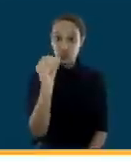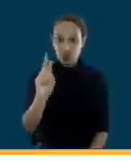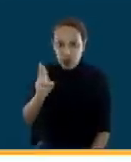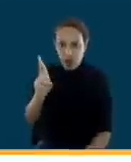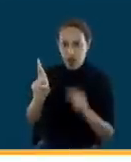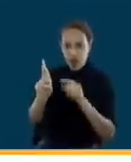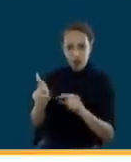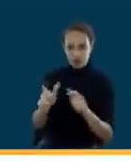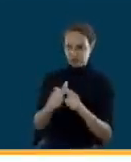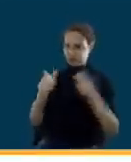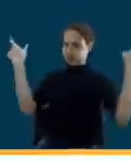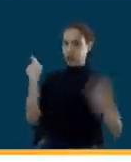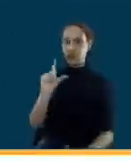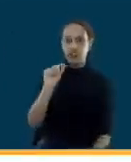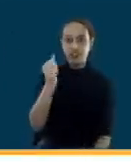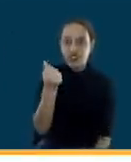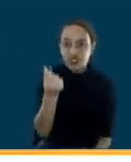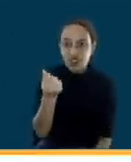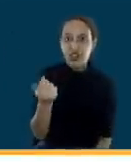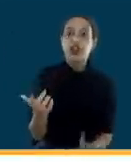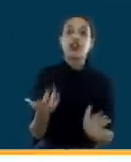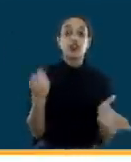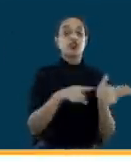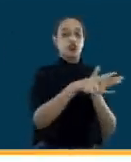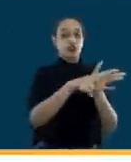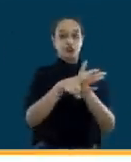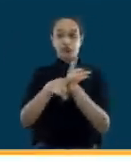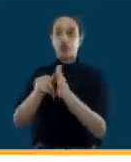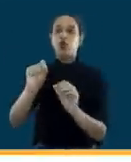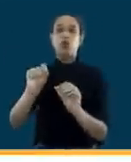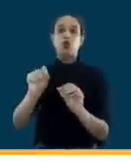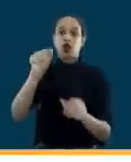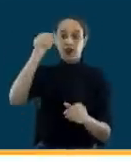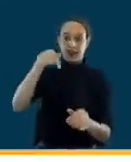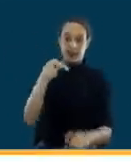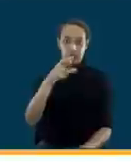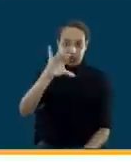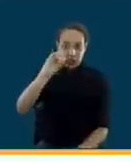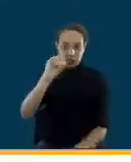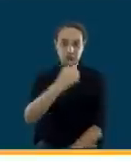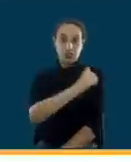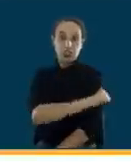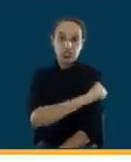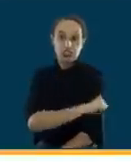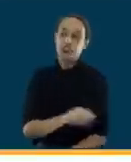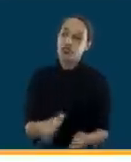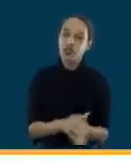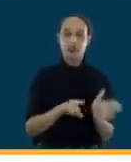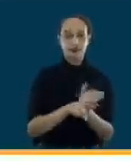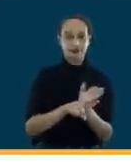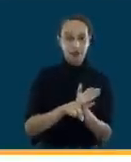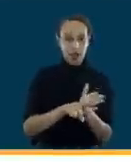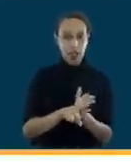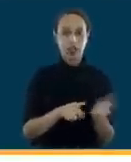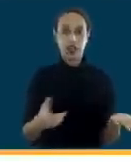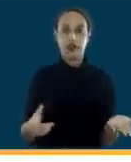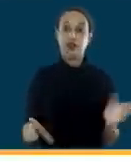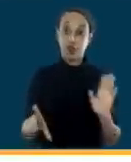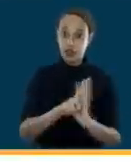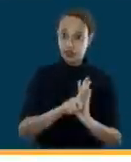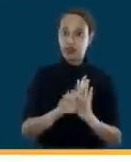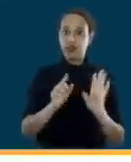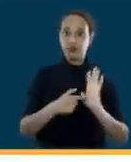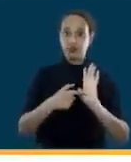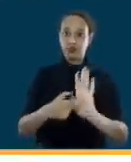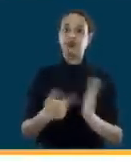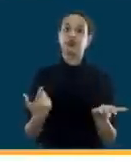o levantamento feito pelo Estado do Rio de Janeiro. O Estado do Rio de Janeiro fez um levantamento, o Saleitão estava divulgando, que só nos 5